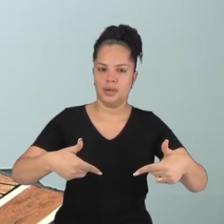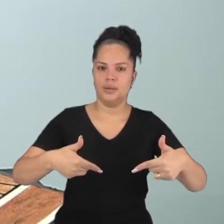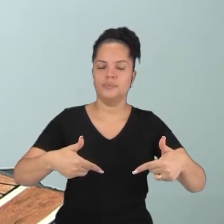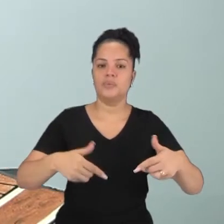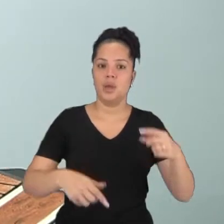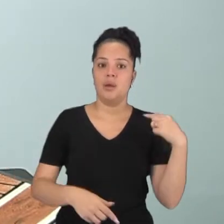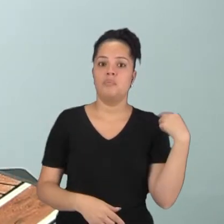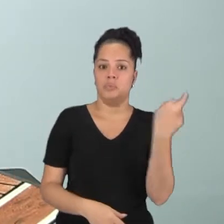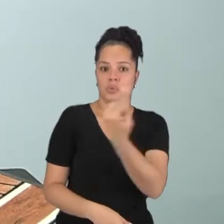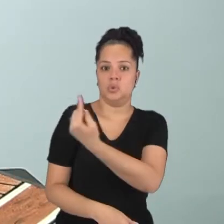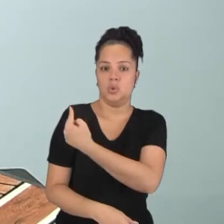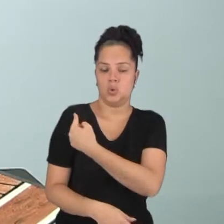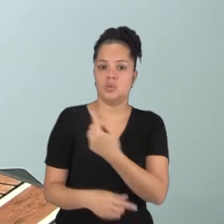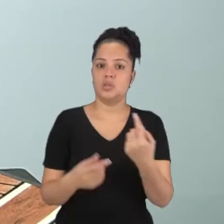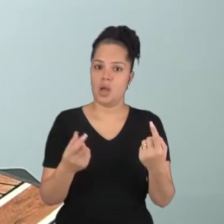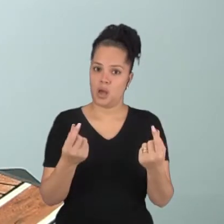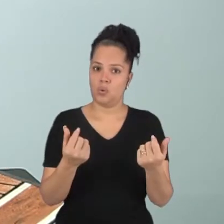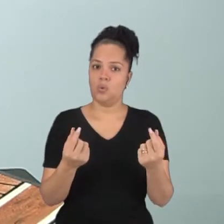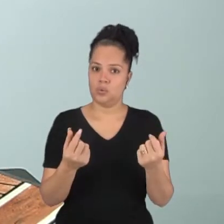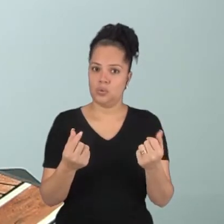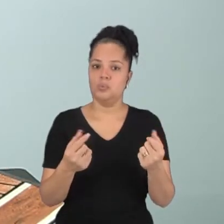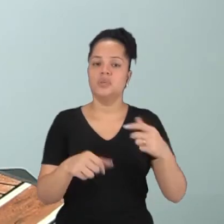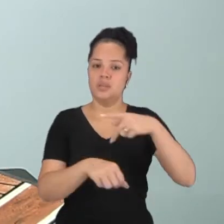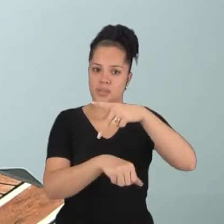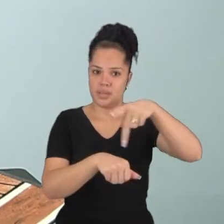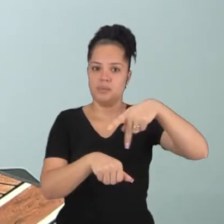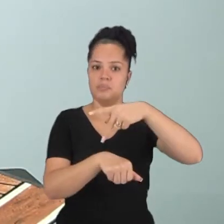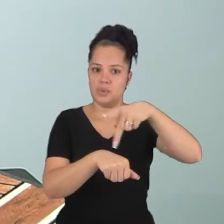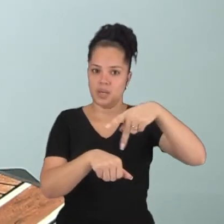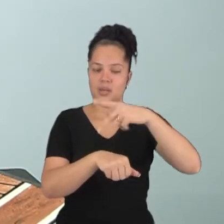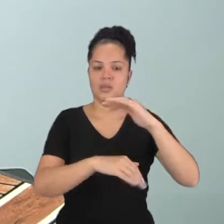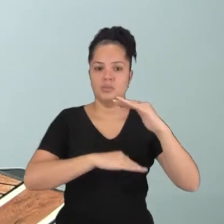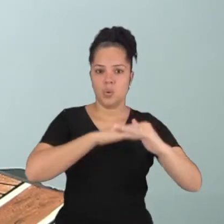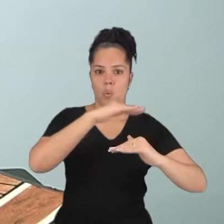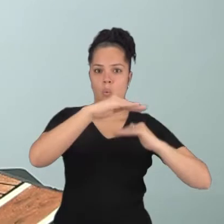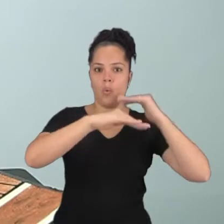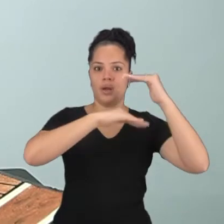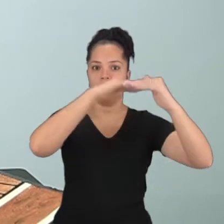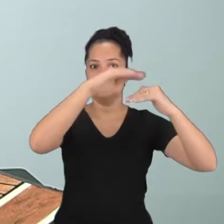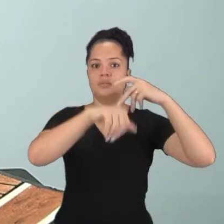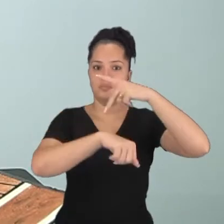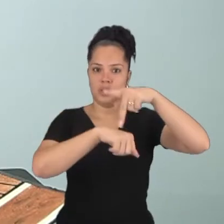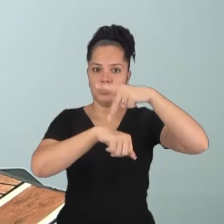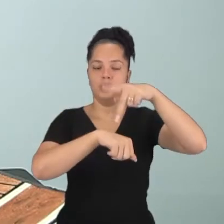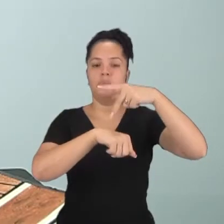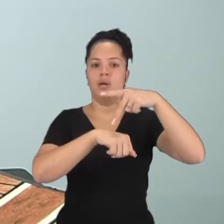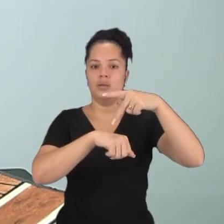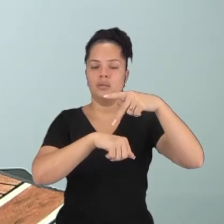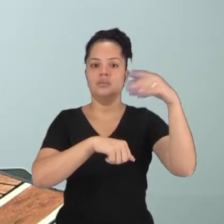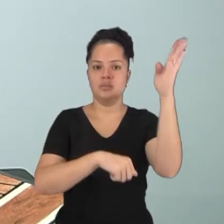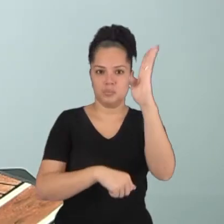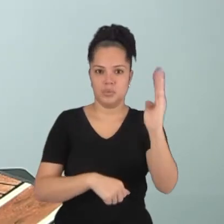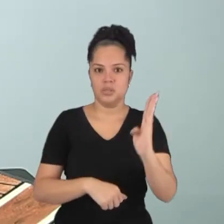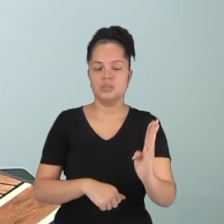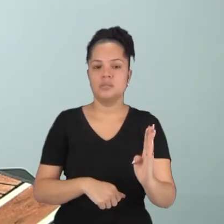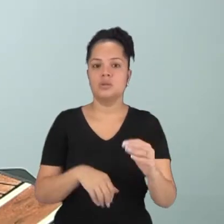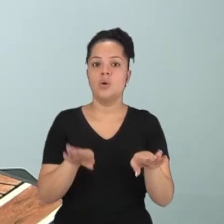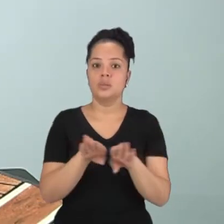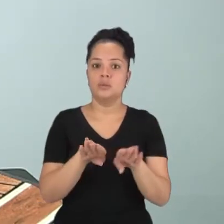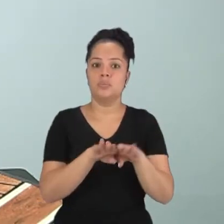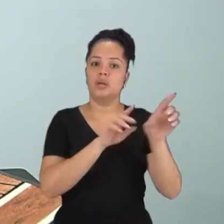nossa economia, certo? A economia do nosso país crescer, né, que inicialmente era o cultivo com